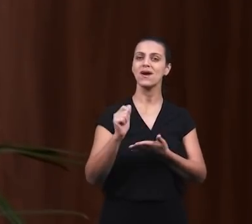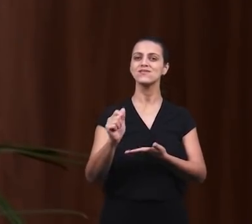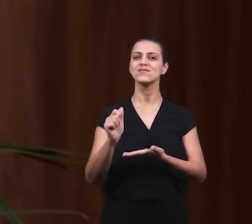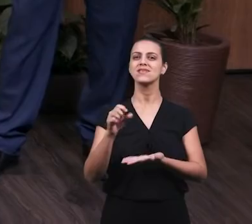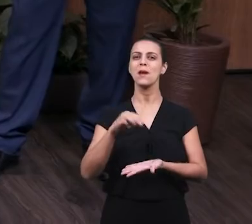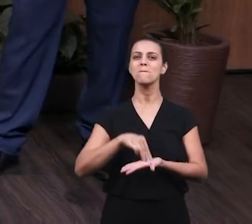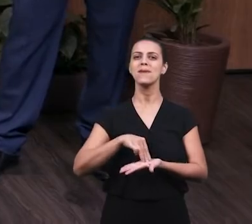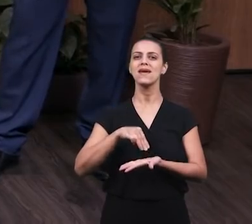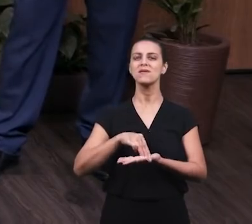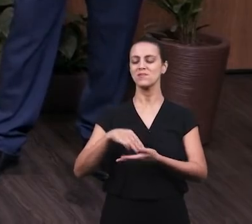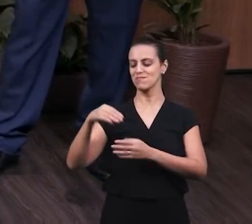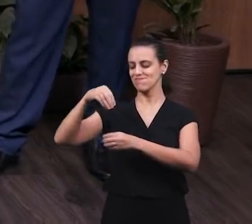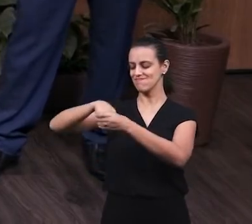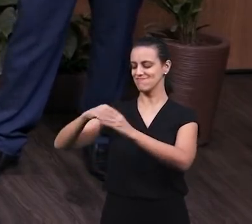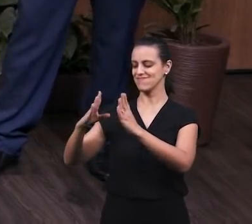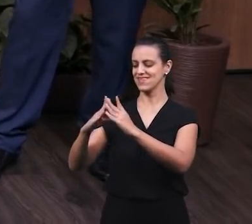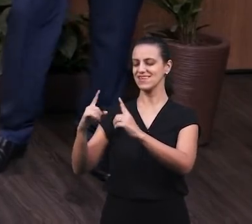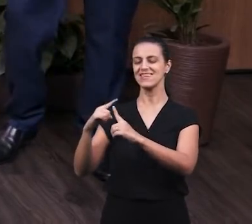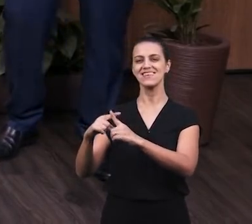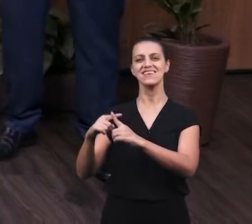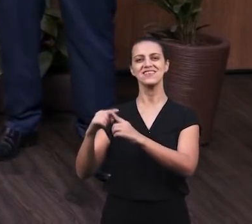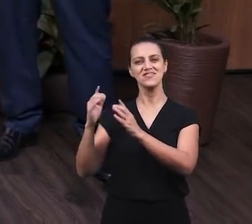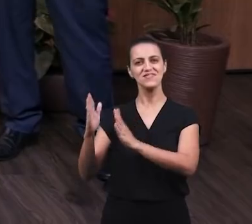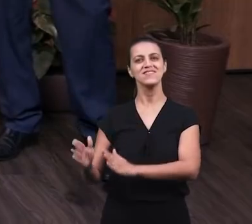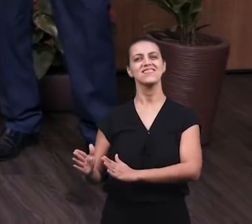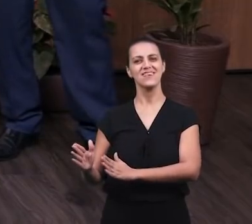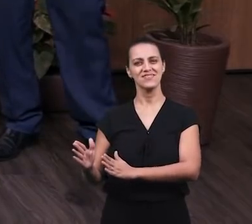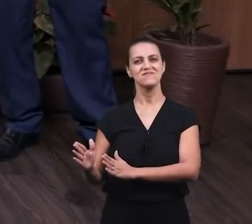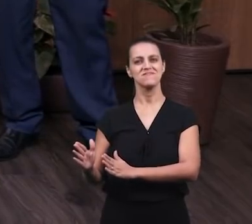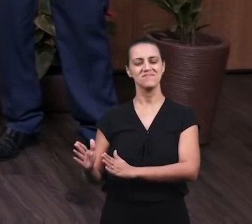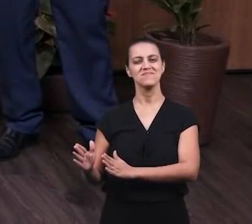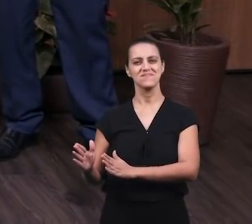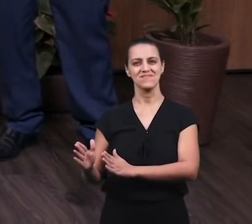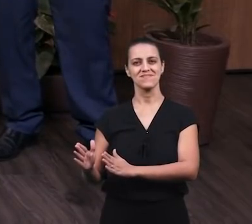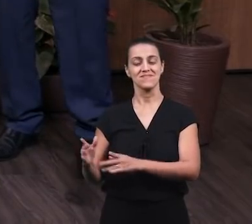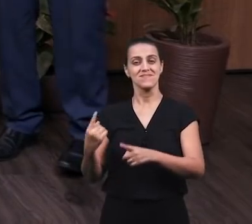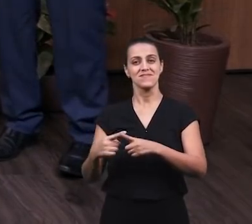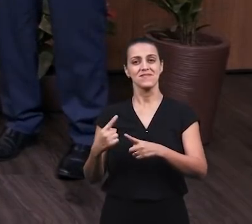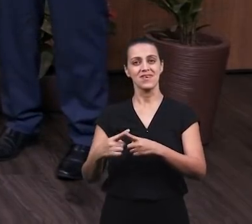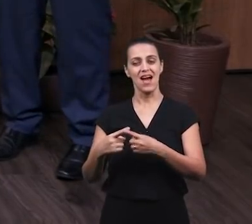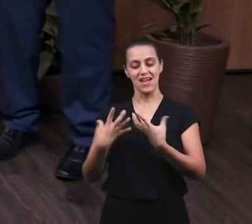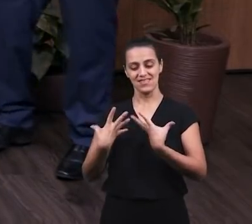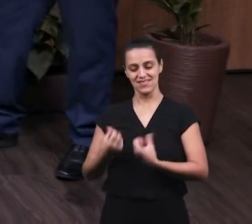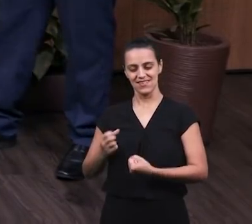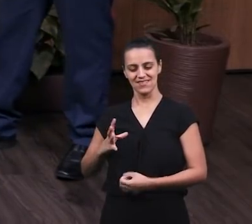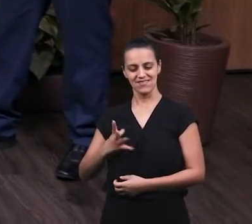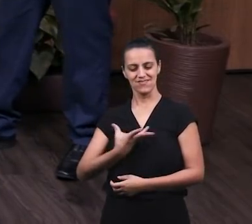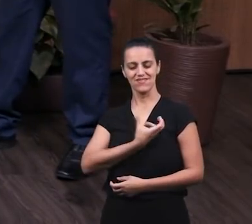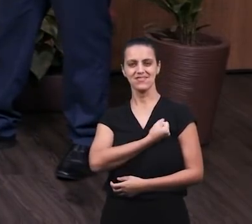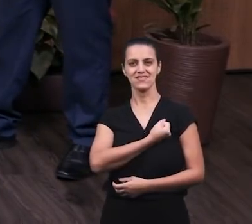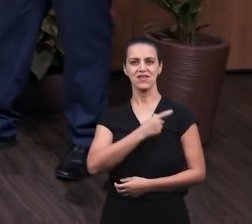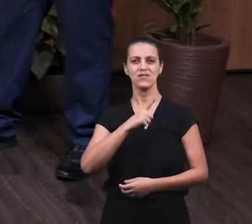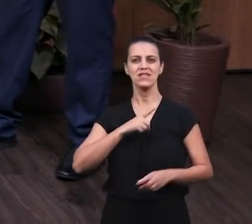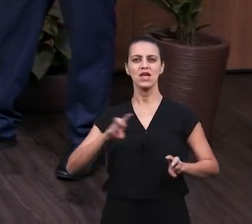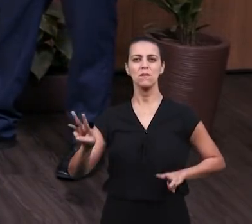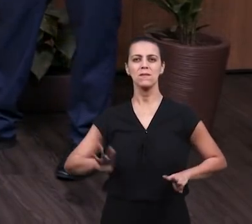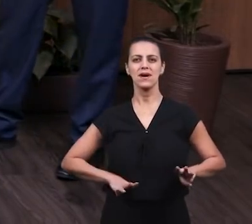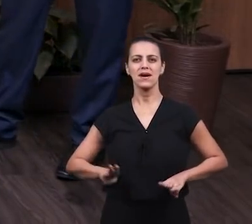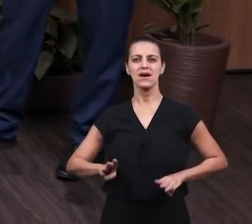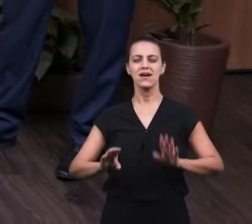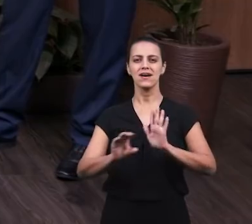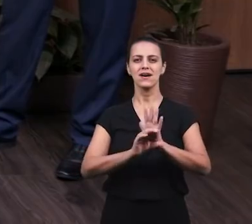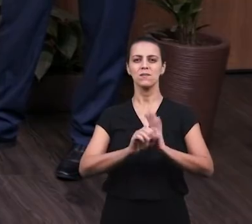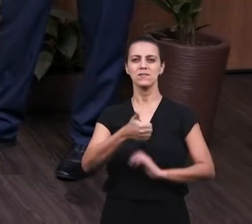corpo de Cristo, da igreja fiel, tendo recebido a salvação, como está em Marcos,